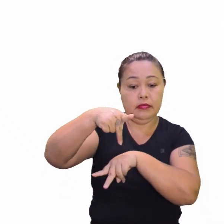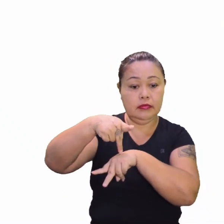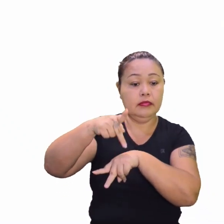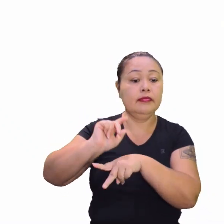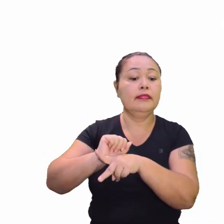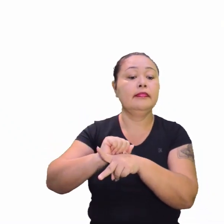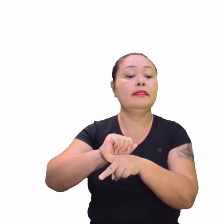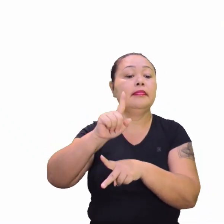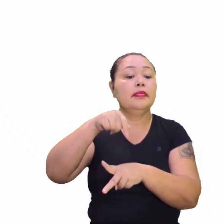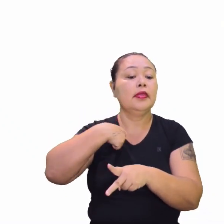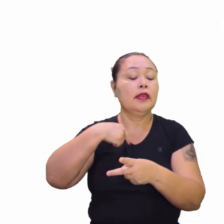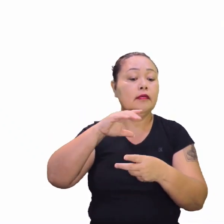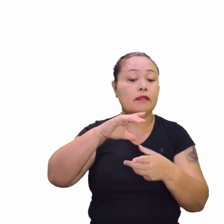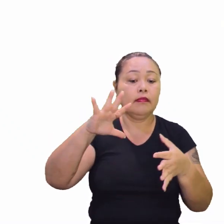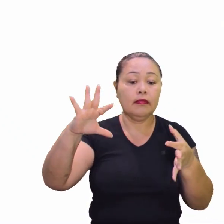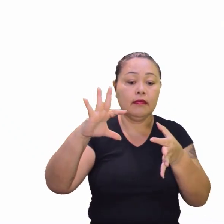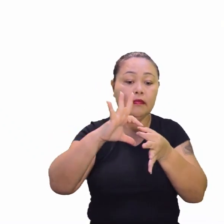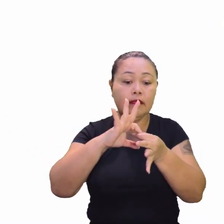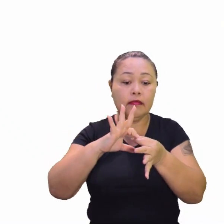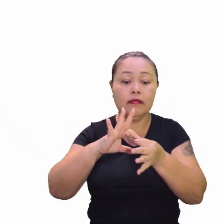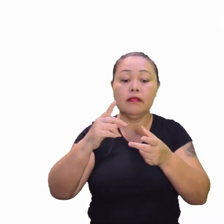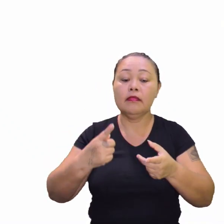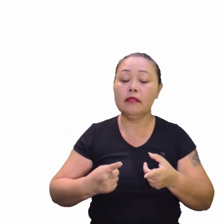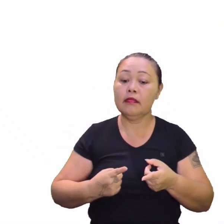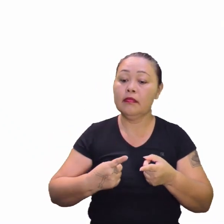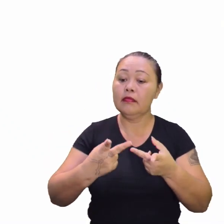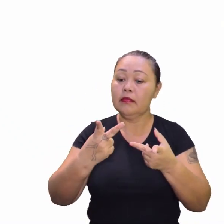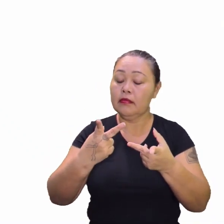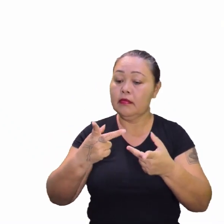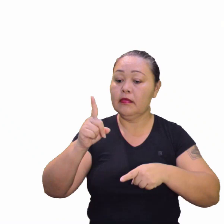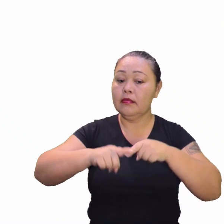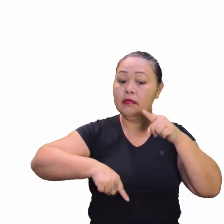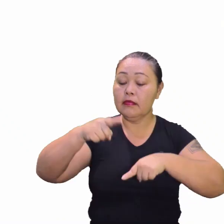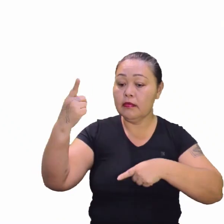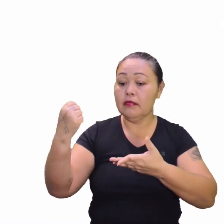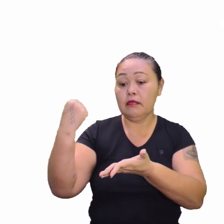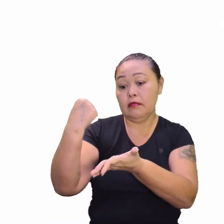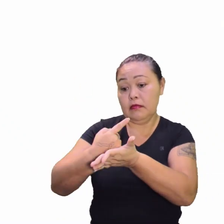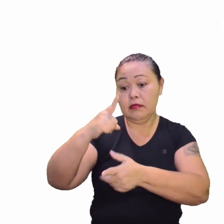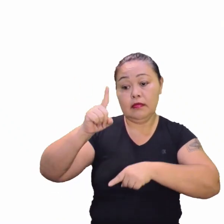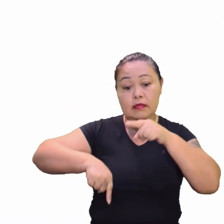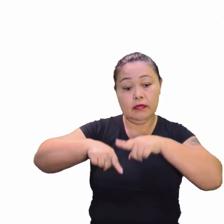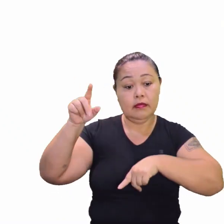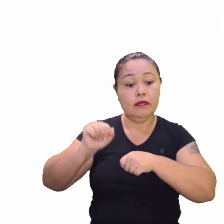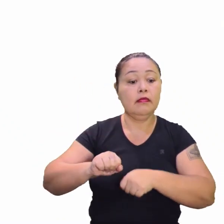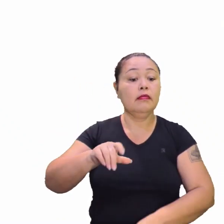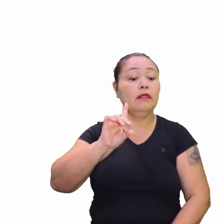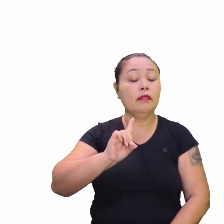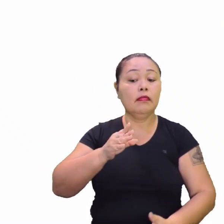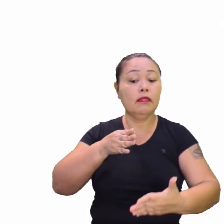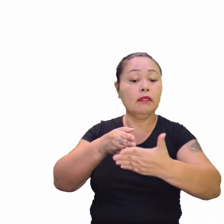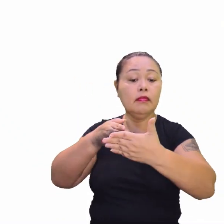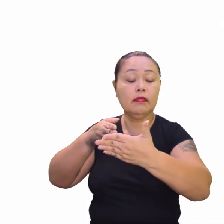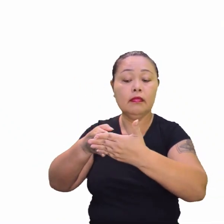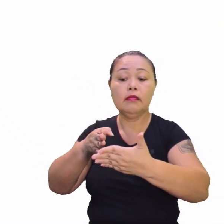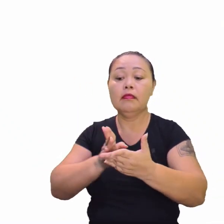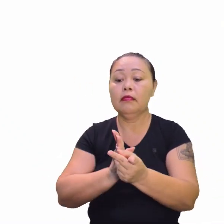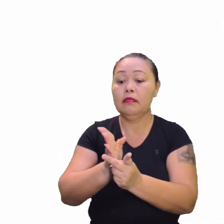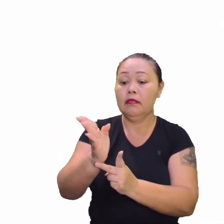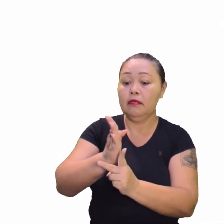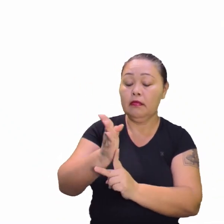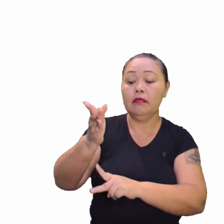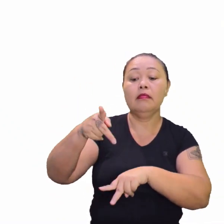binacional. C, ligação a exportador e importador. D, fronteira